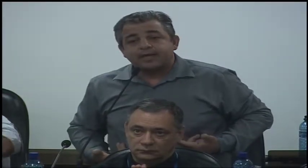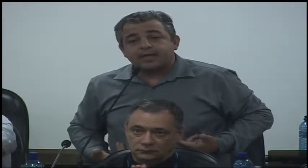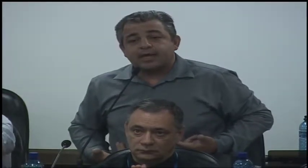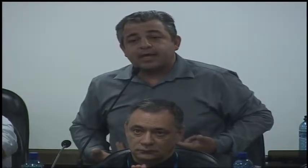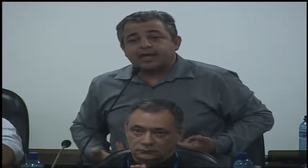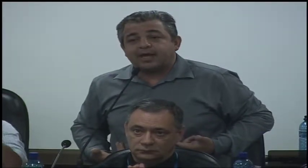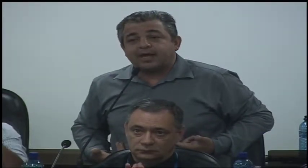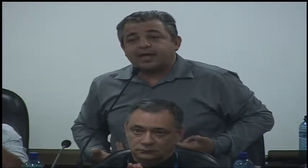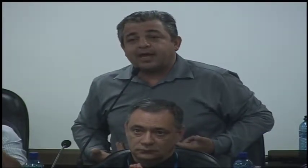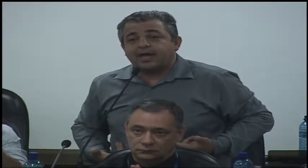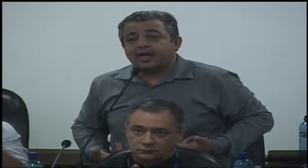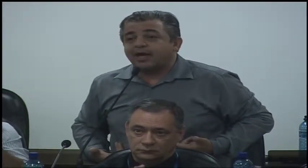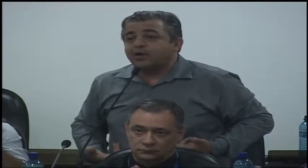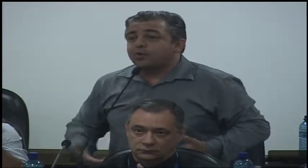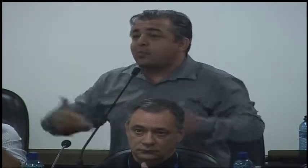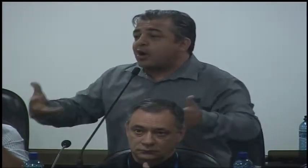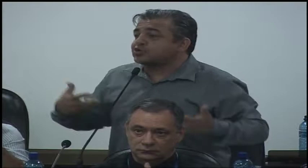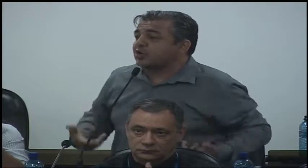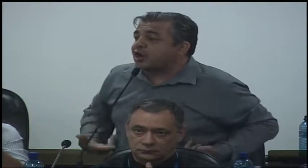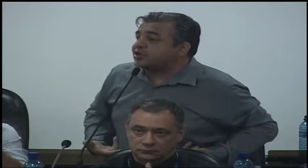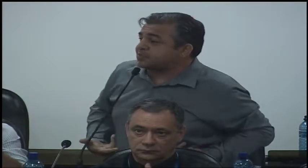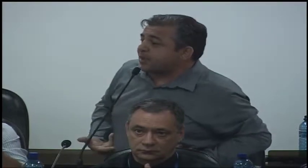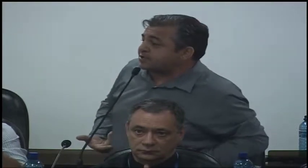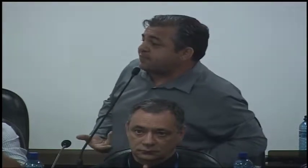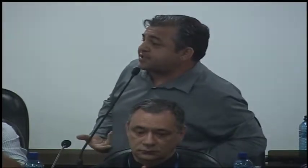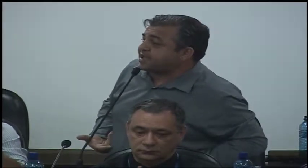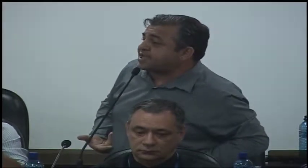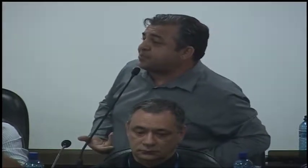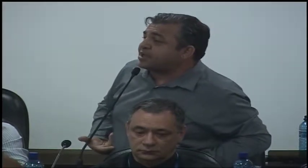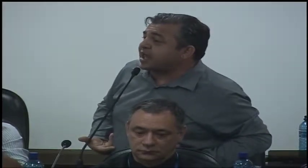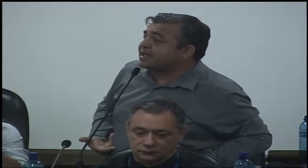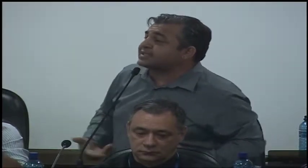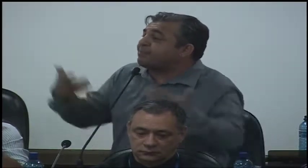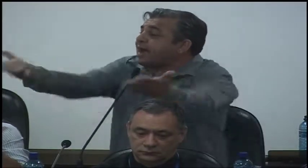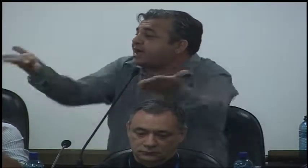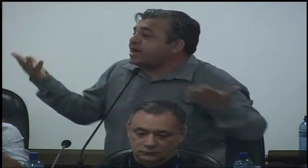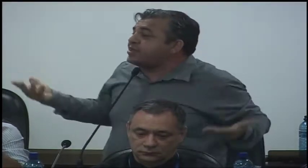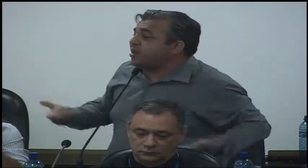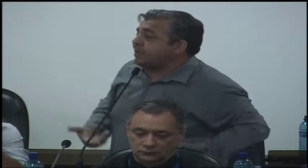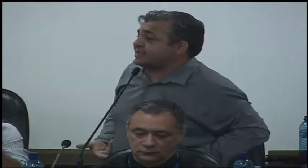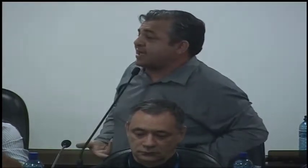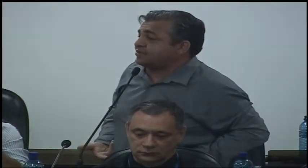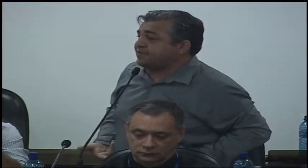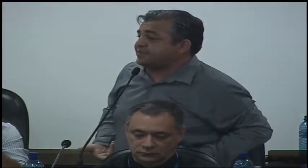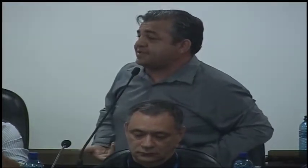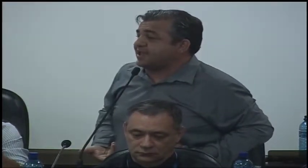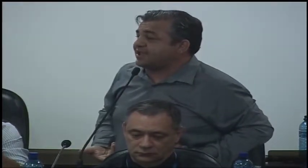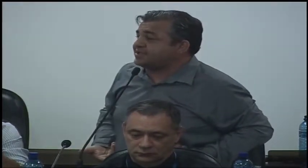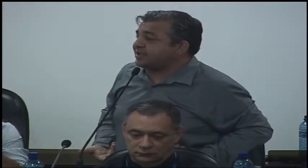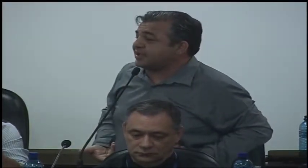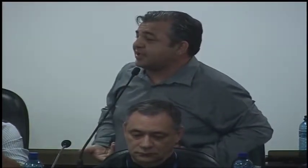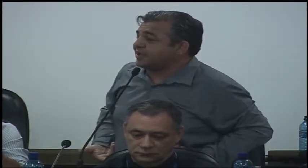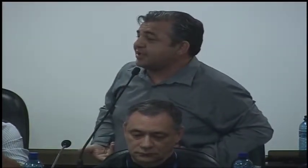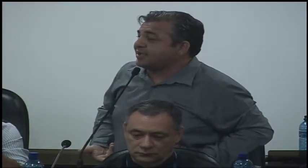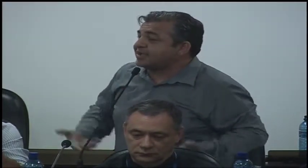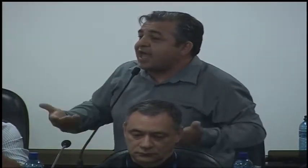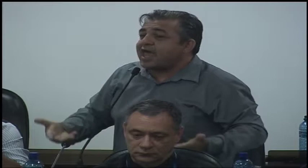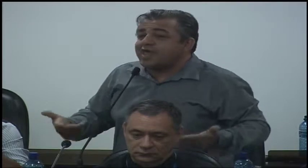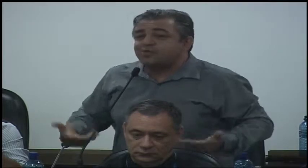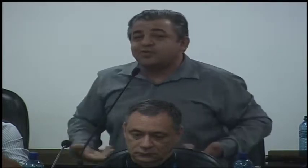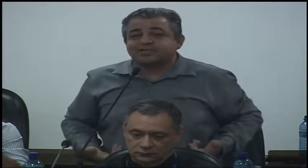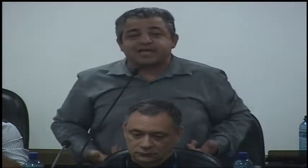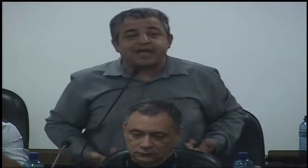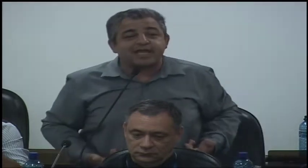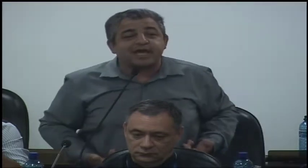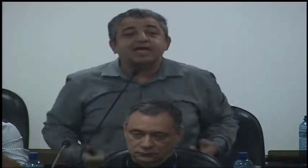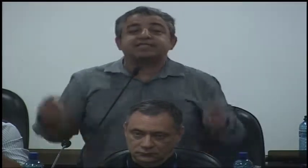ficar com maus olhos para os deficientes, porque ela está pagando a passagem deficiente. Quem